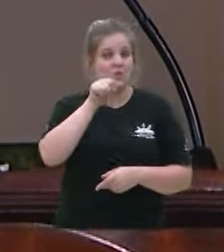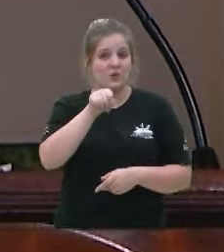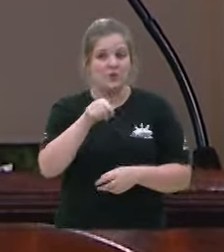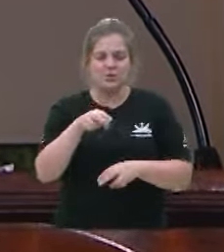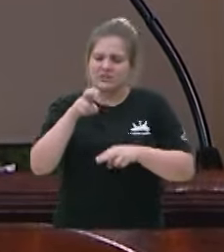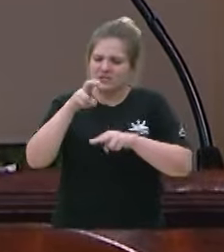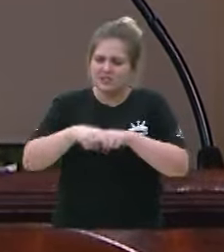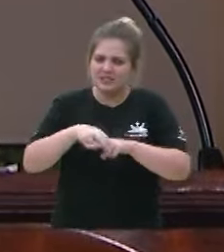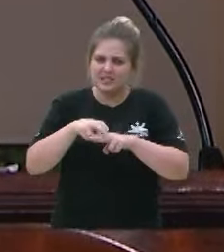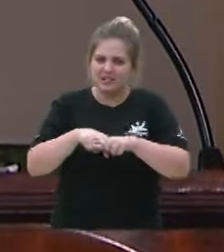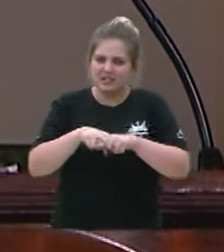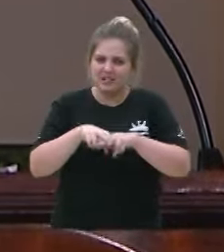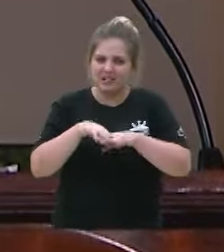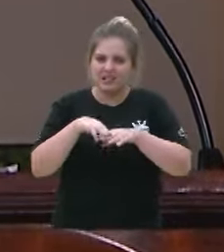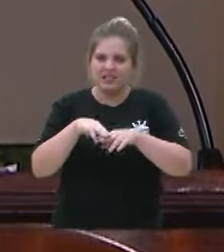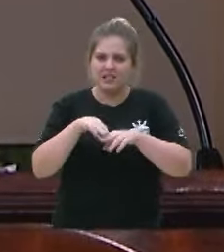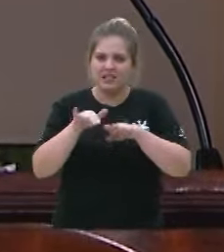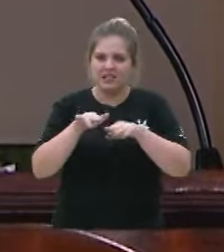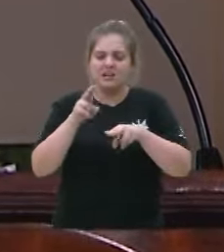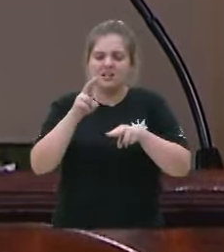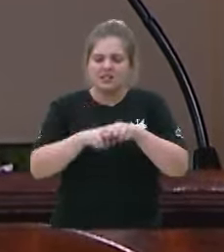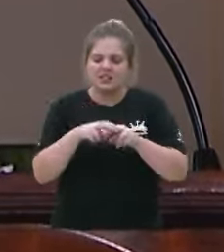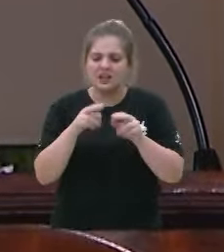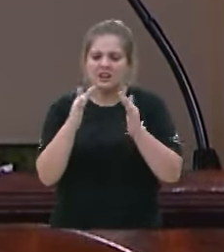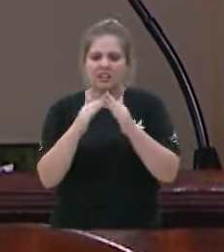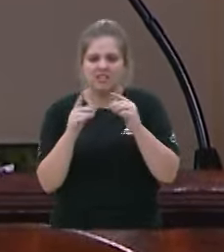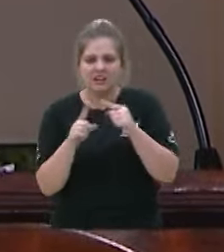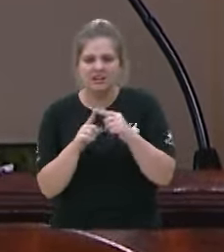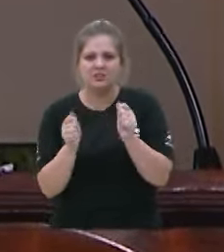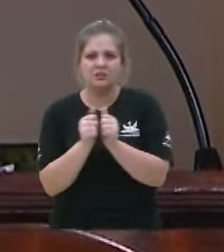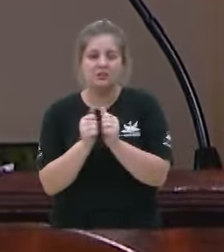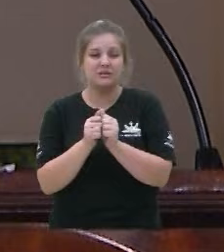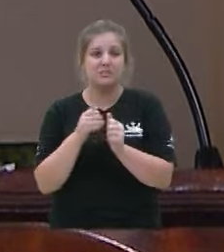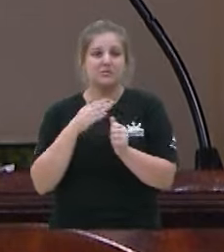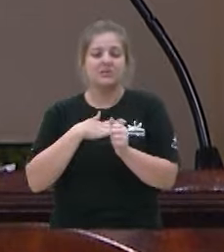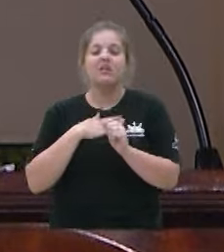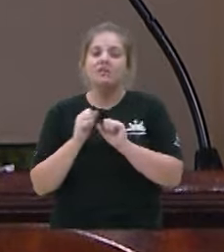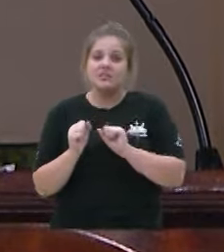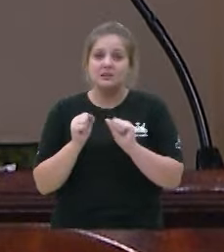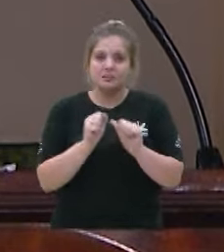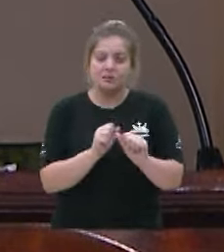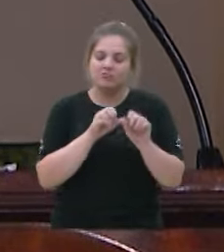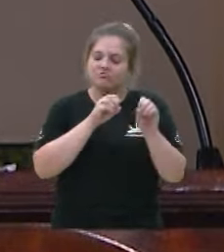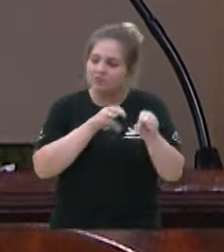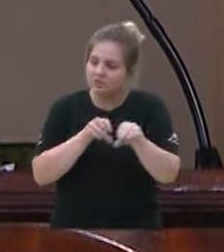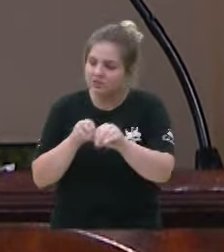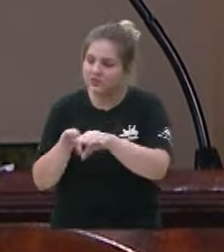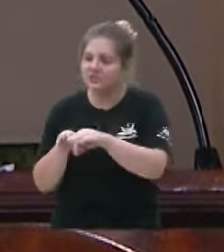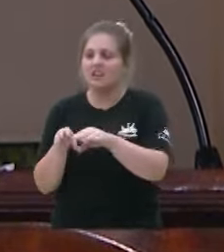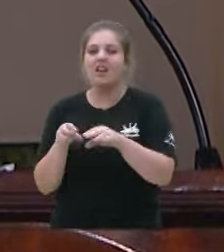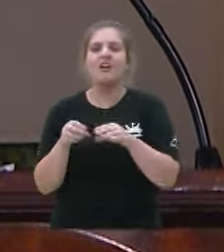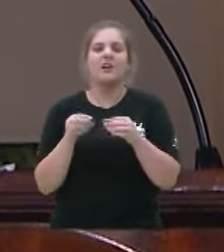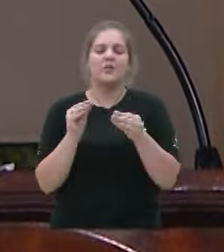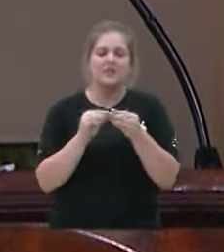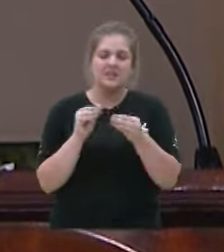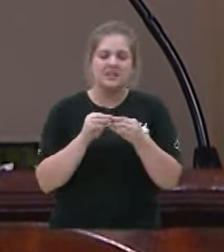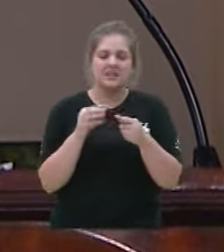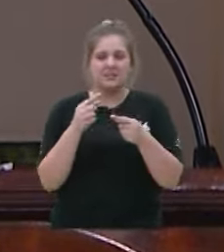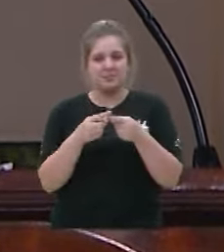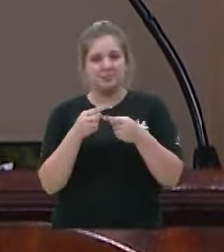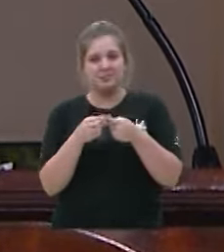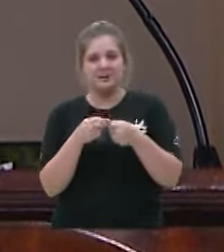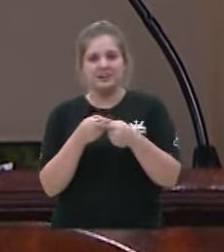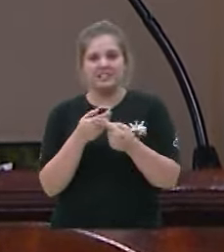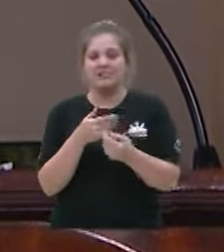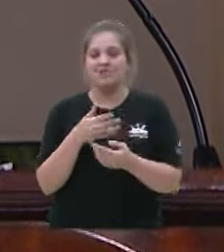sentar no banco da igreja comigo você pode ensinar fazer para que ele ou